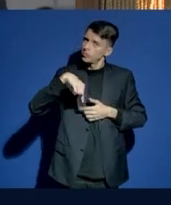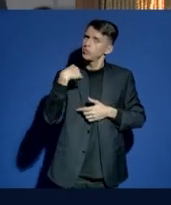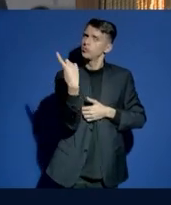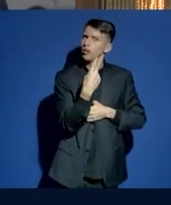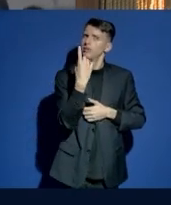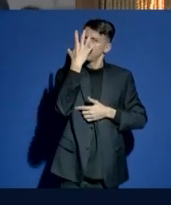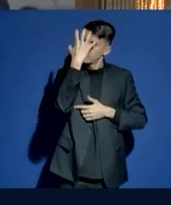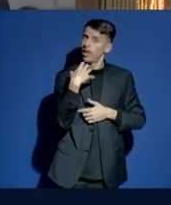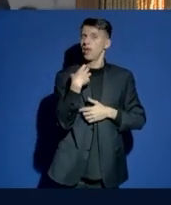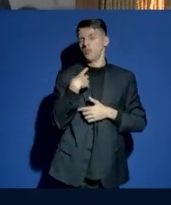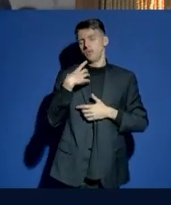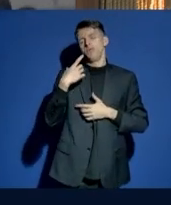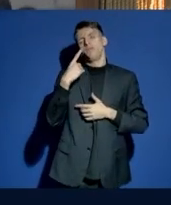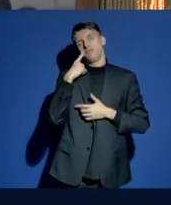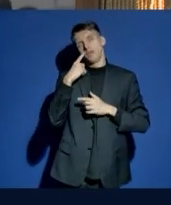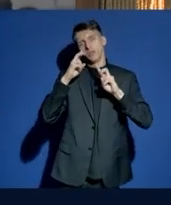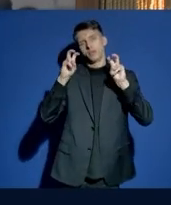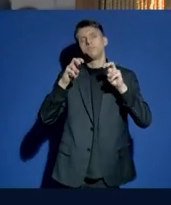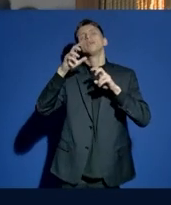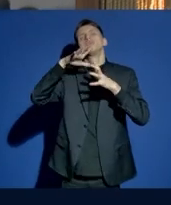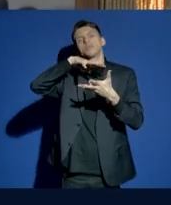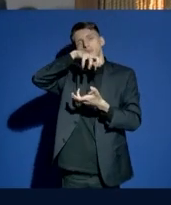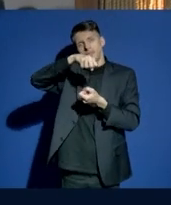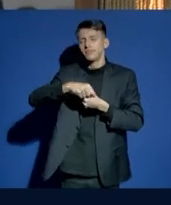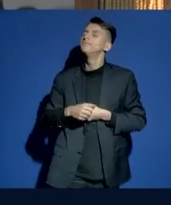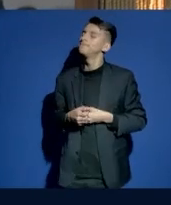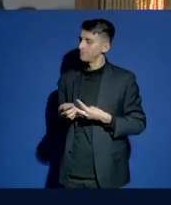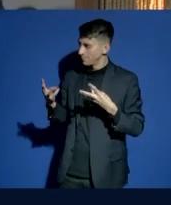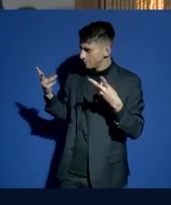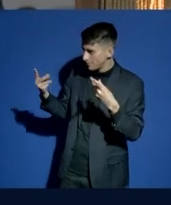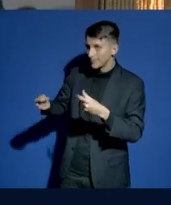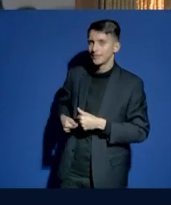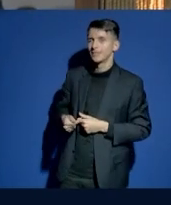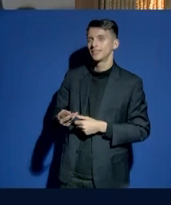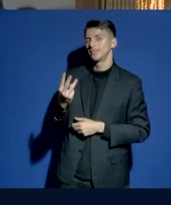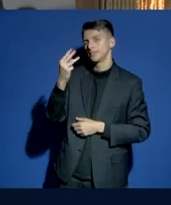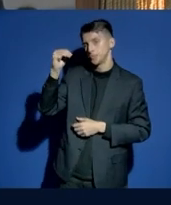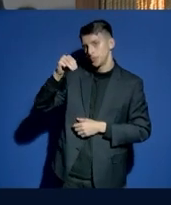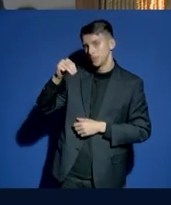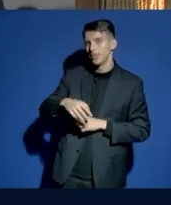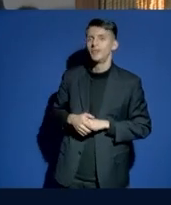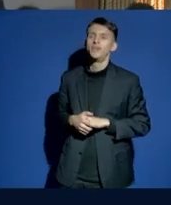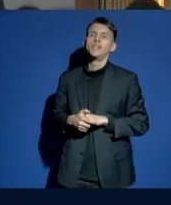questão da sustentabilidade. Excelente. Tomazoni, 3 minutos para você.